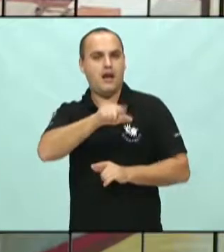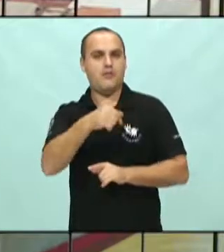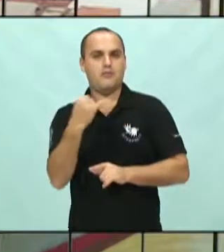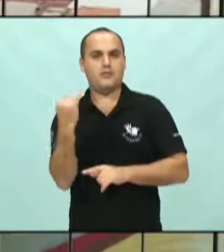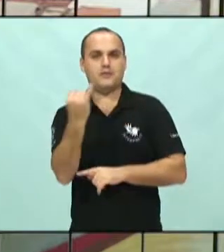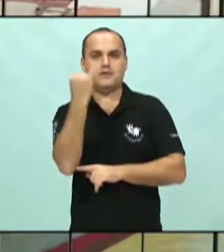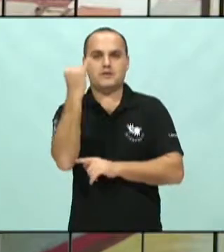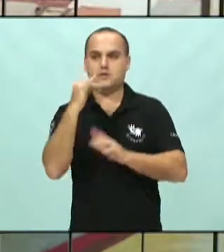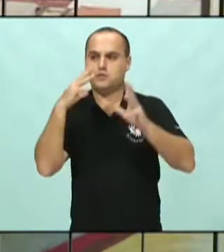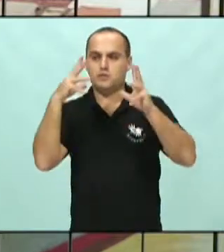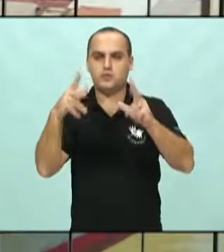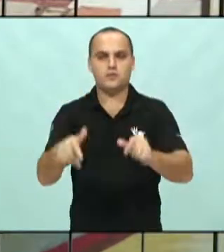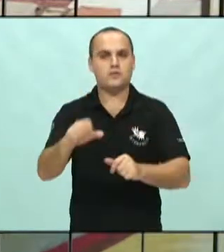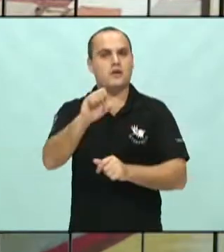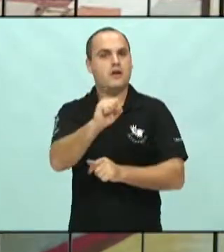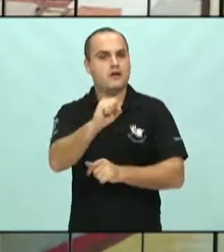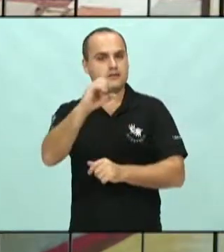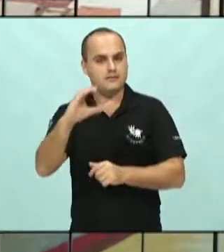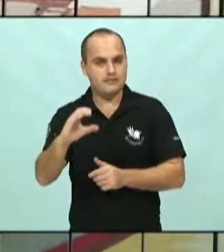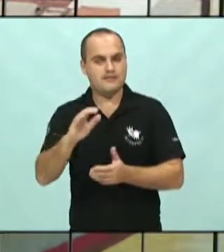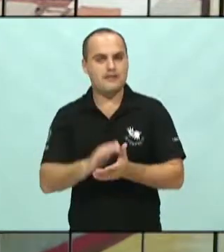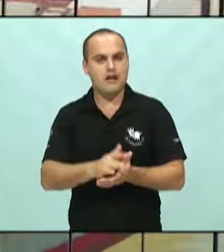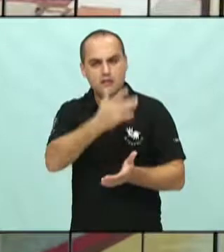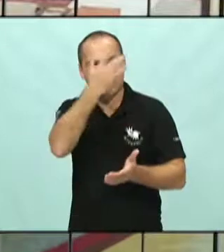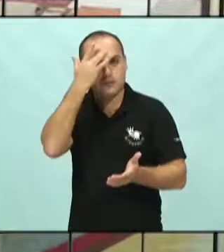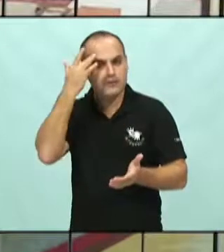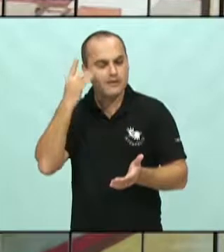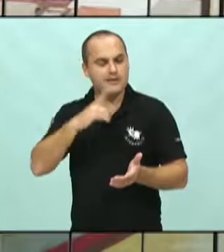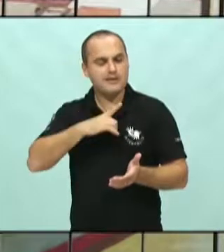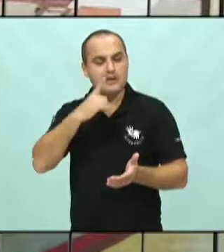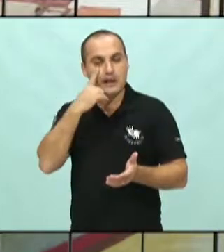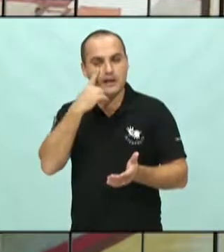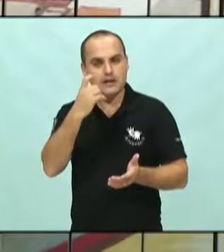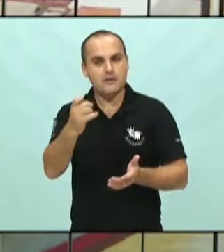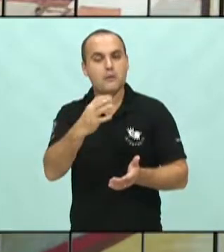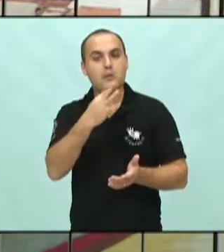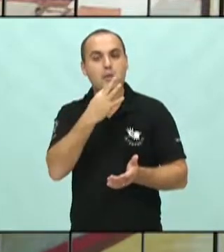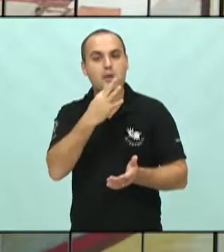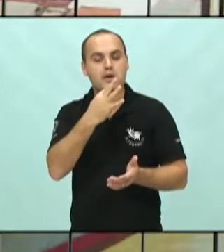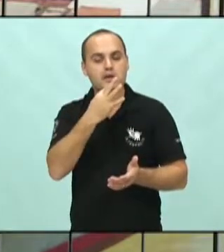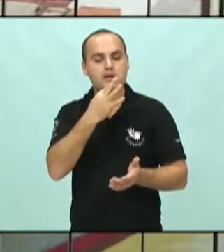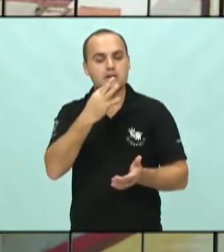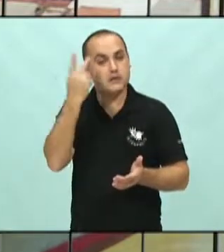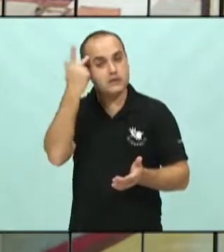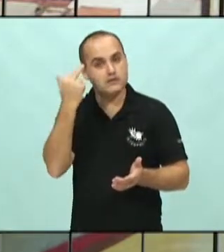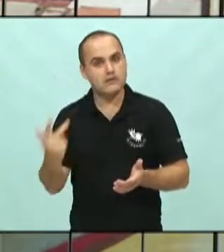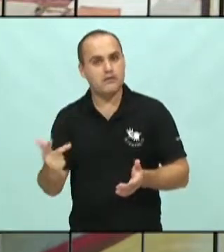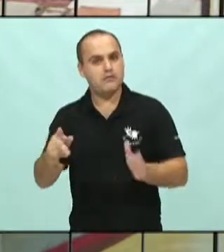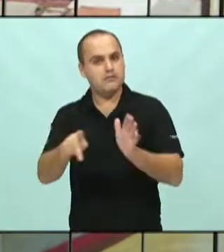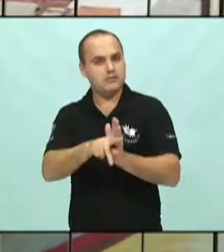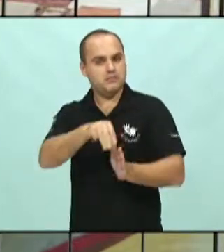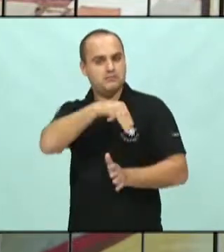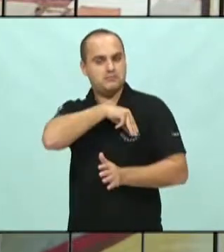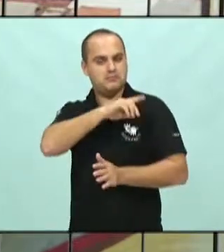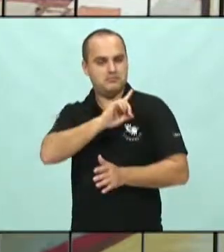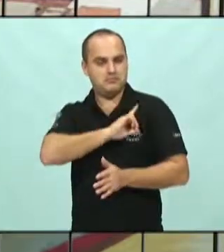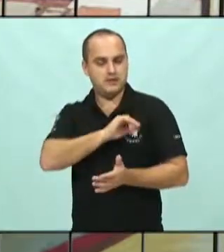né? As pessoas realmente têm demonstrado muito interesse em conhecer a história do clube. E o livro, ele sintetiza a